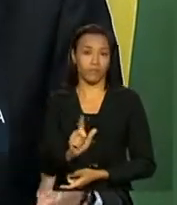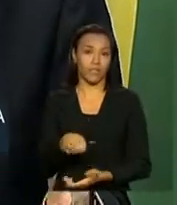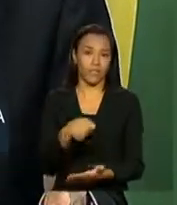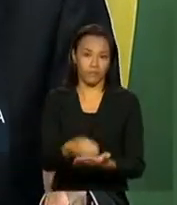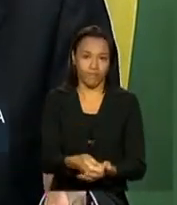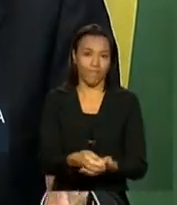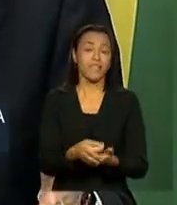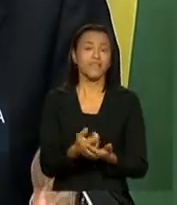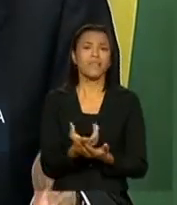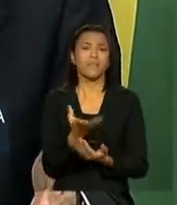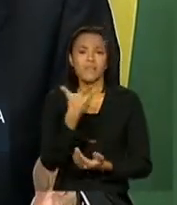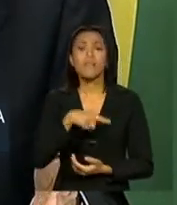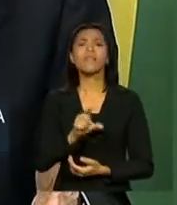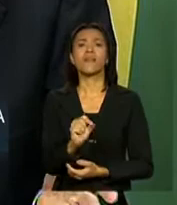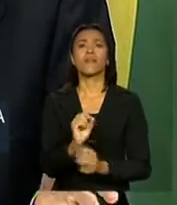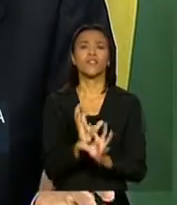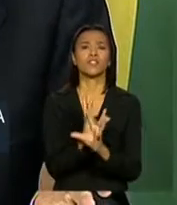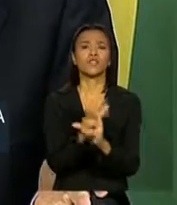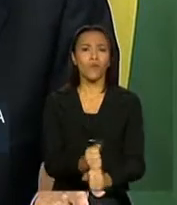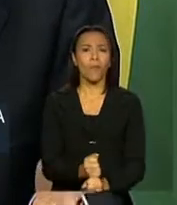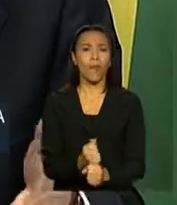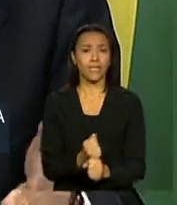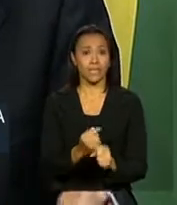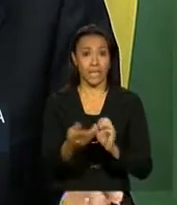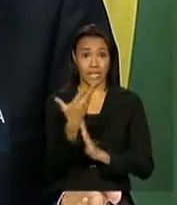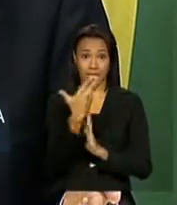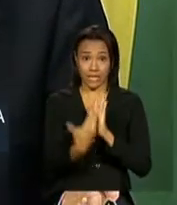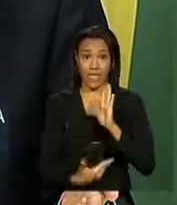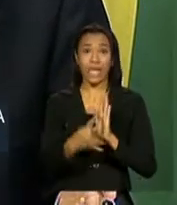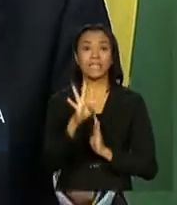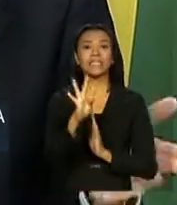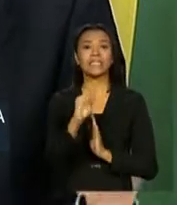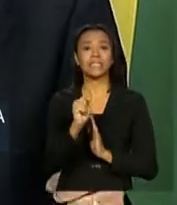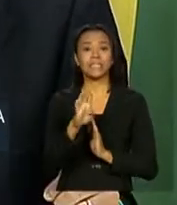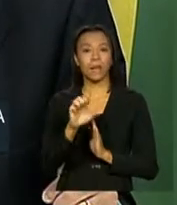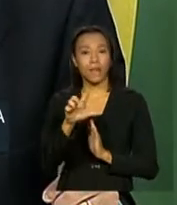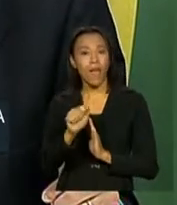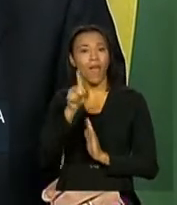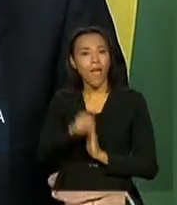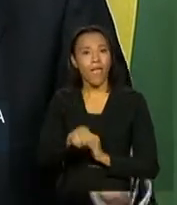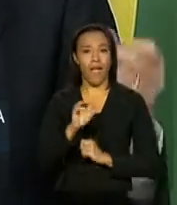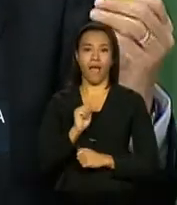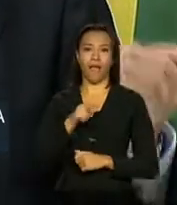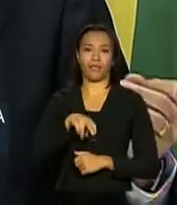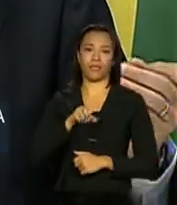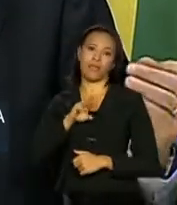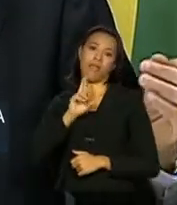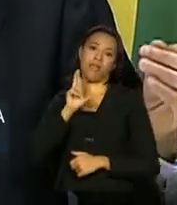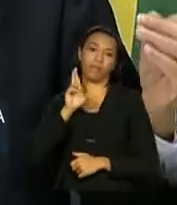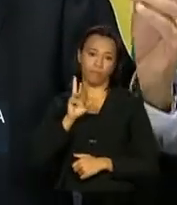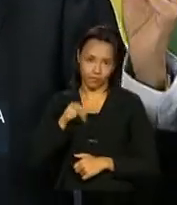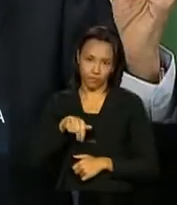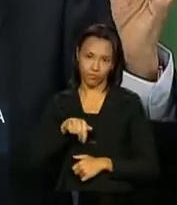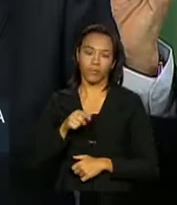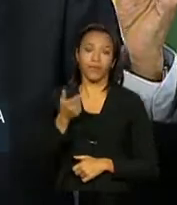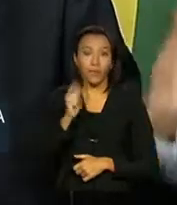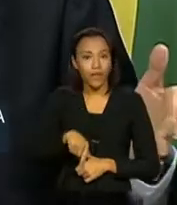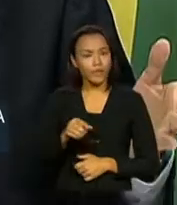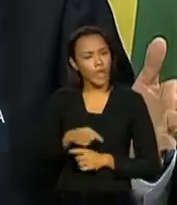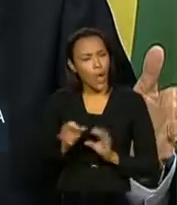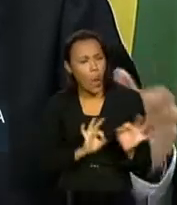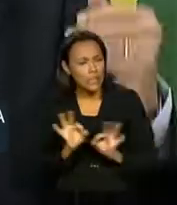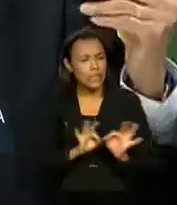Quem calcula estas tabelas todas, quem elabora as tabelas? A ANEEL está